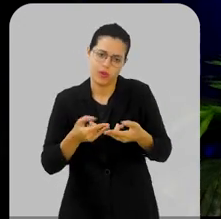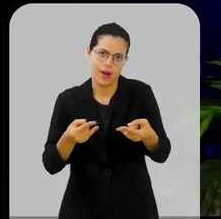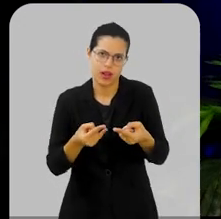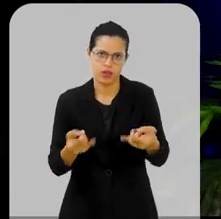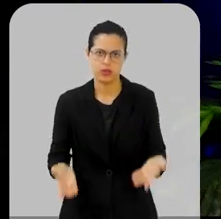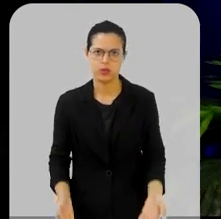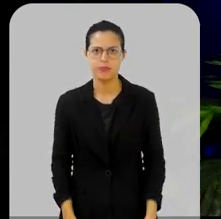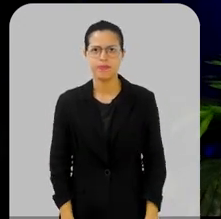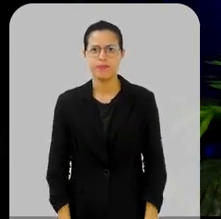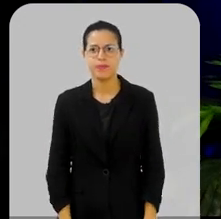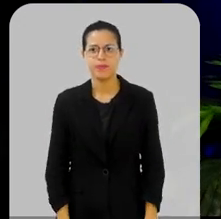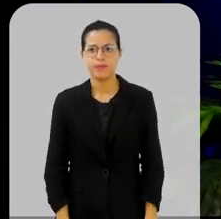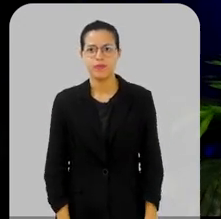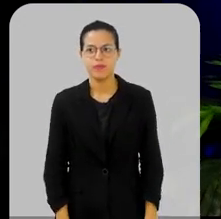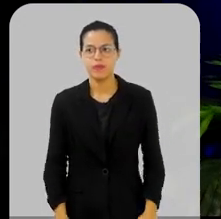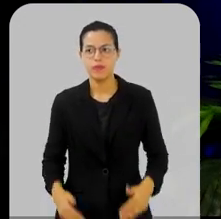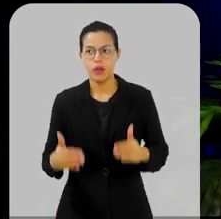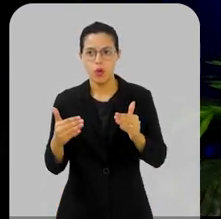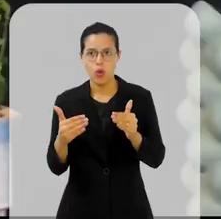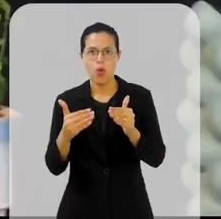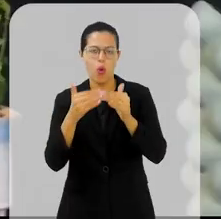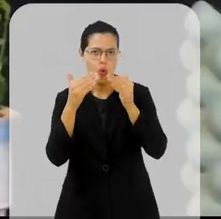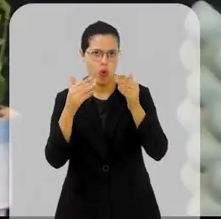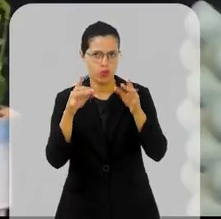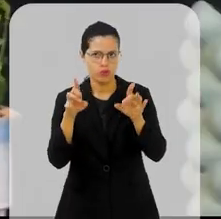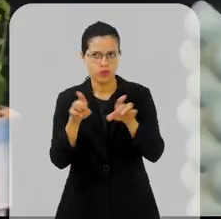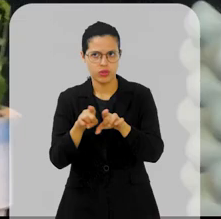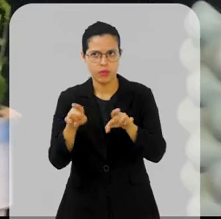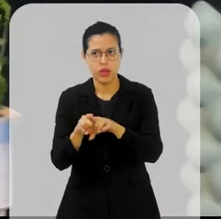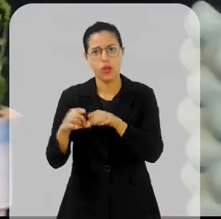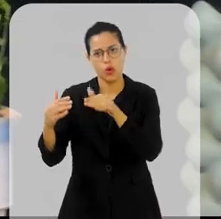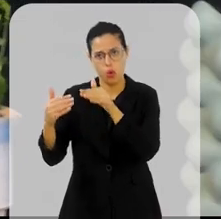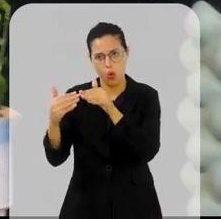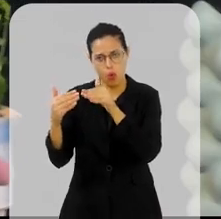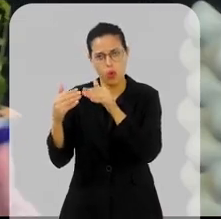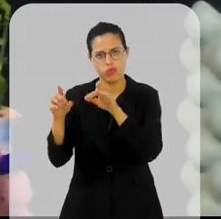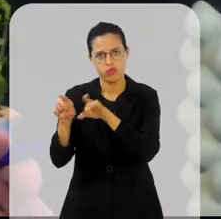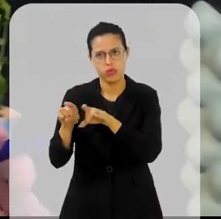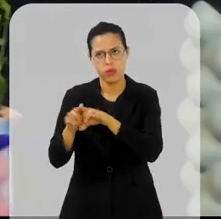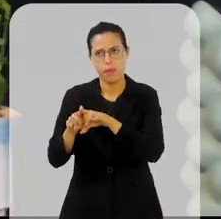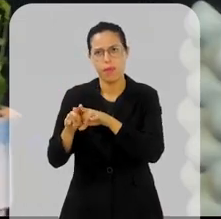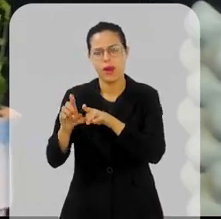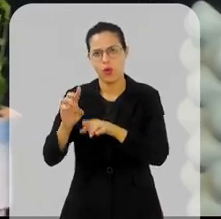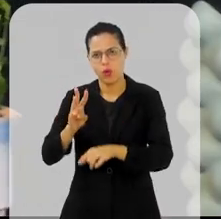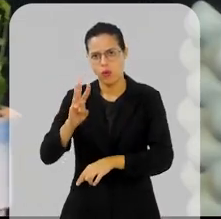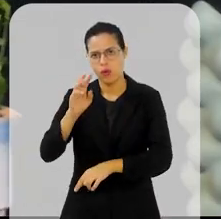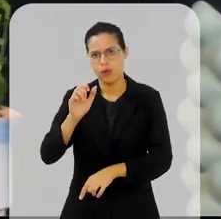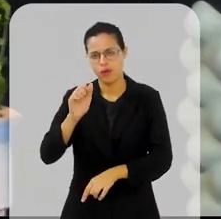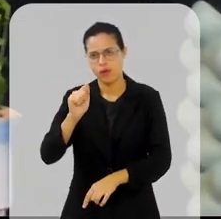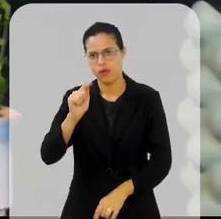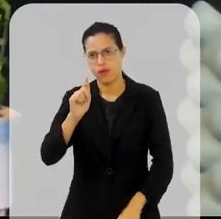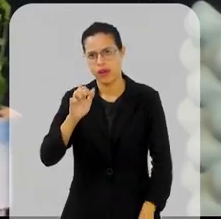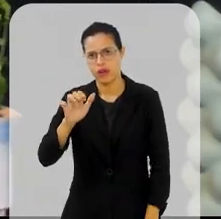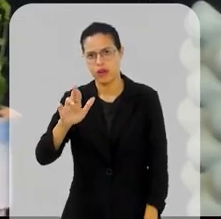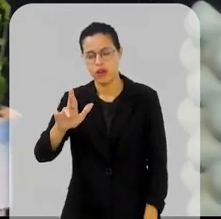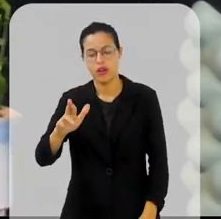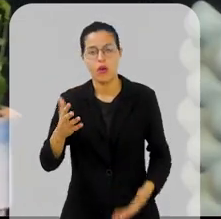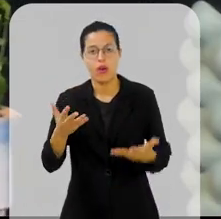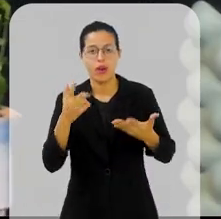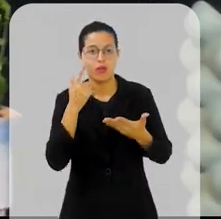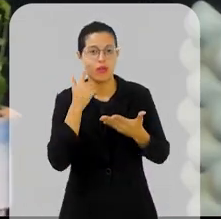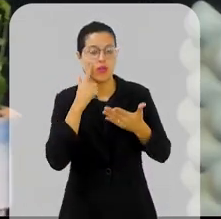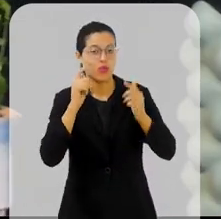a esses ingressos. Eu concordo com o senhor e concordo com o Wagner. Eu quero ver, é o